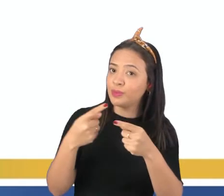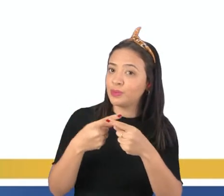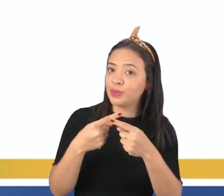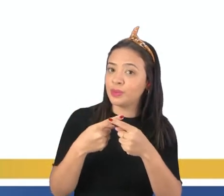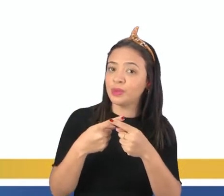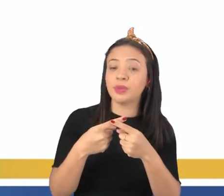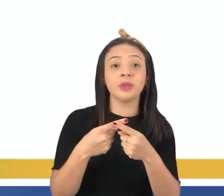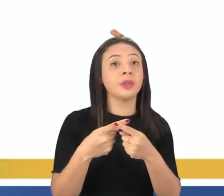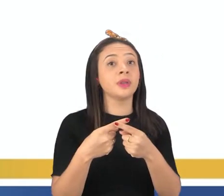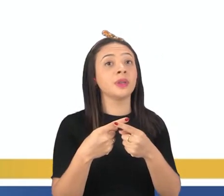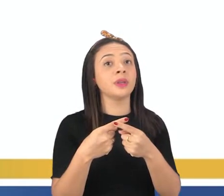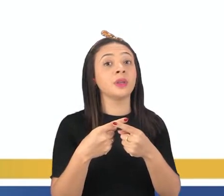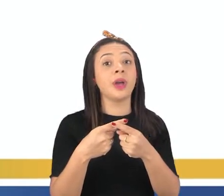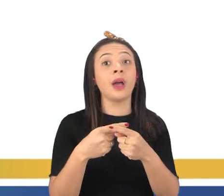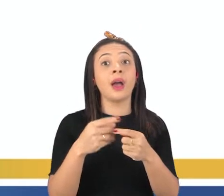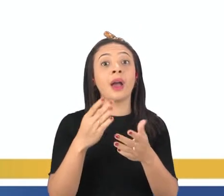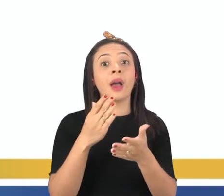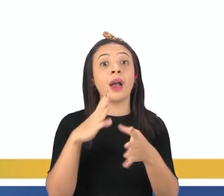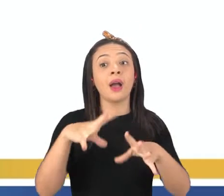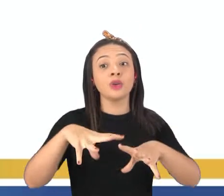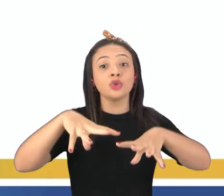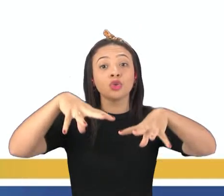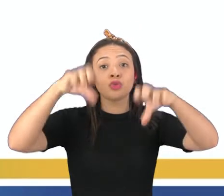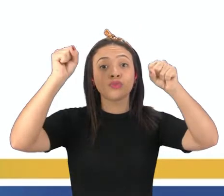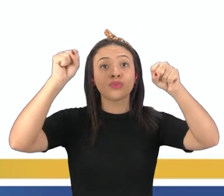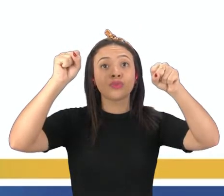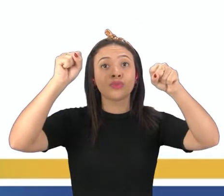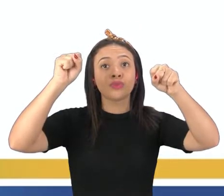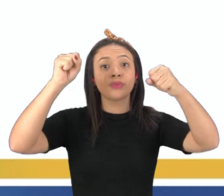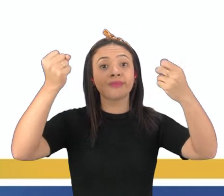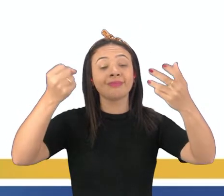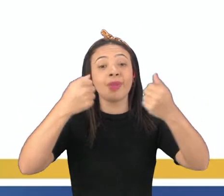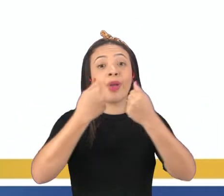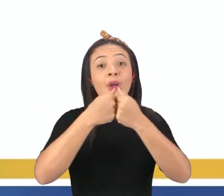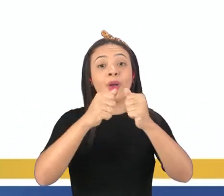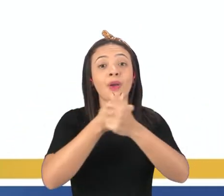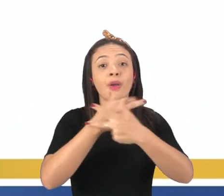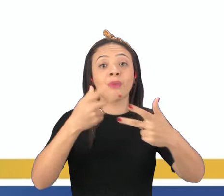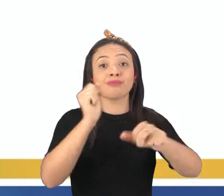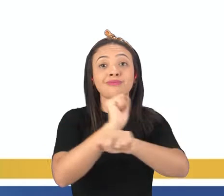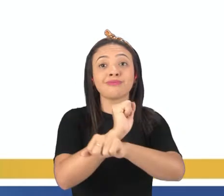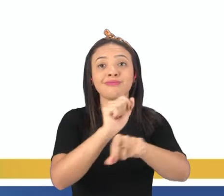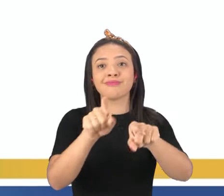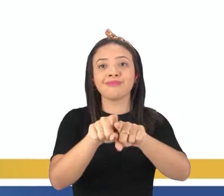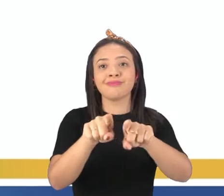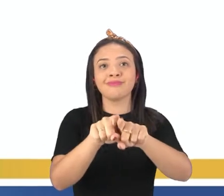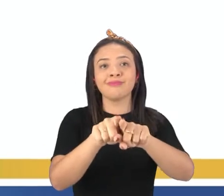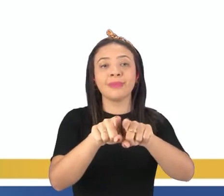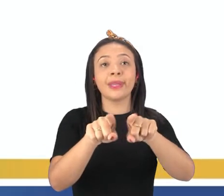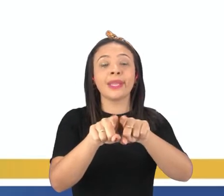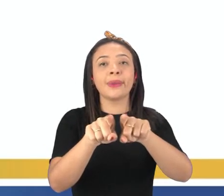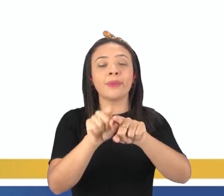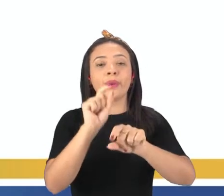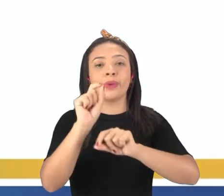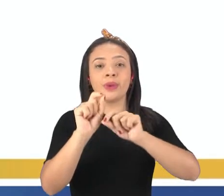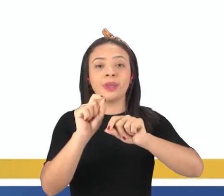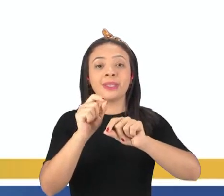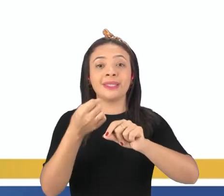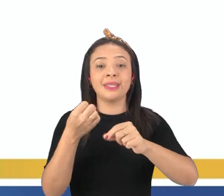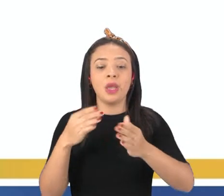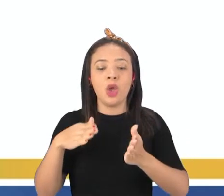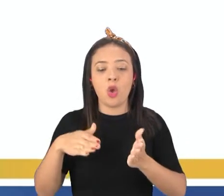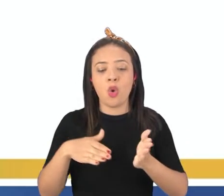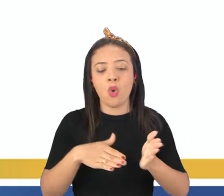a luz apagava, o transporte ficava parado. E também, em determinadas curvas, ele saía